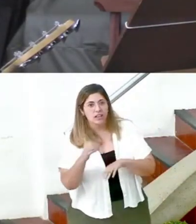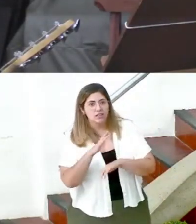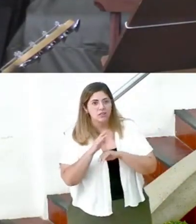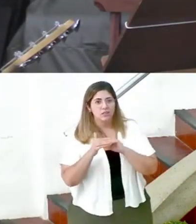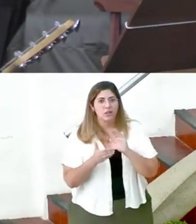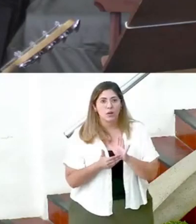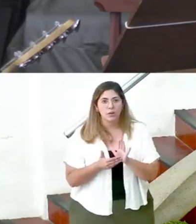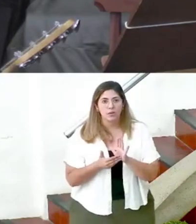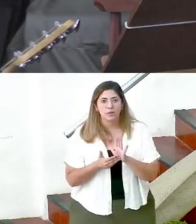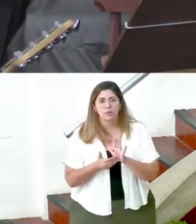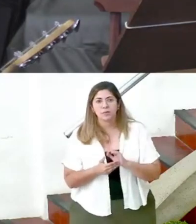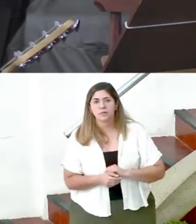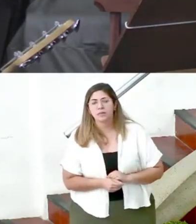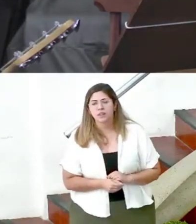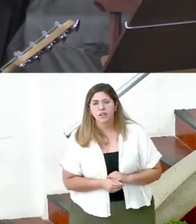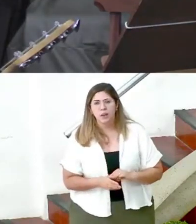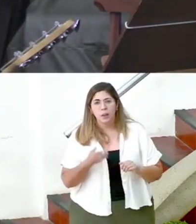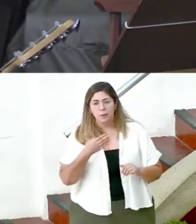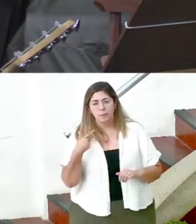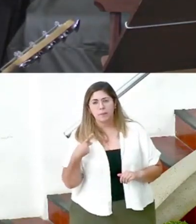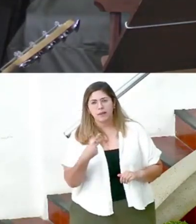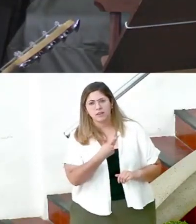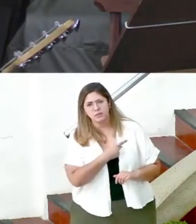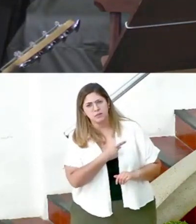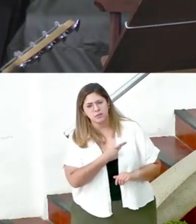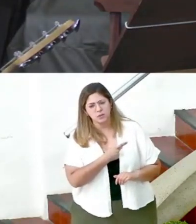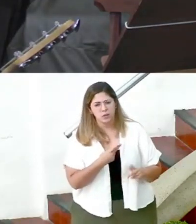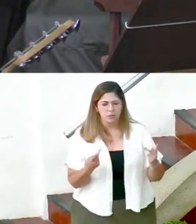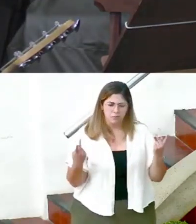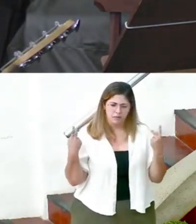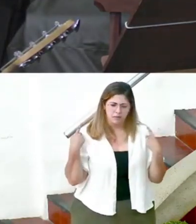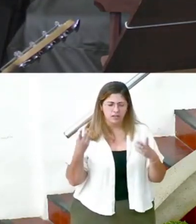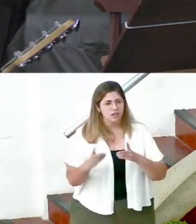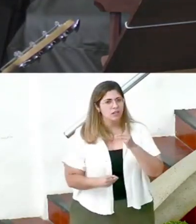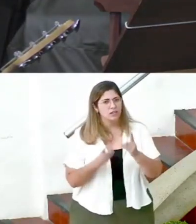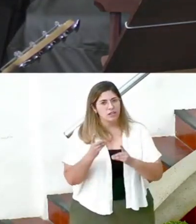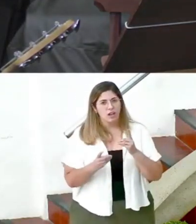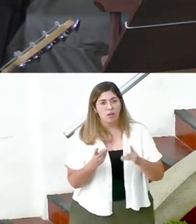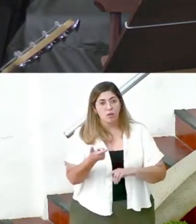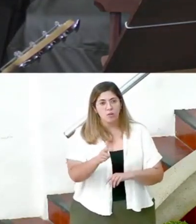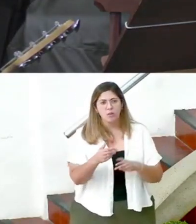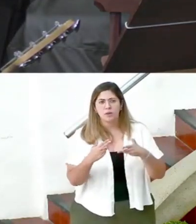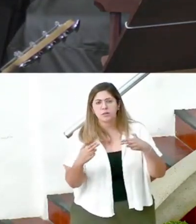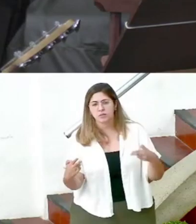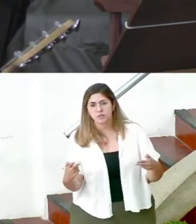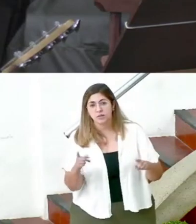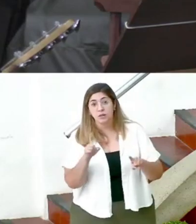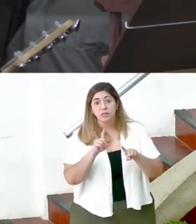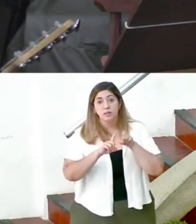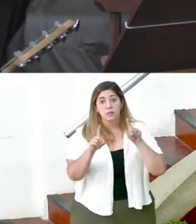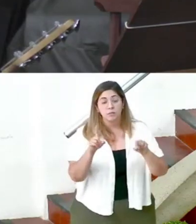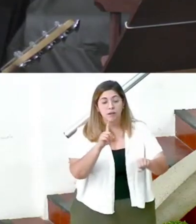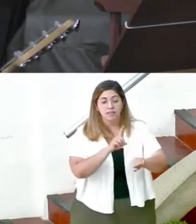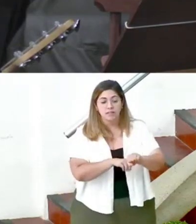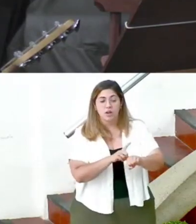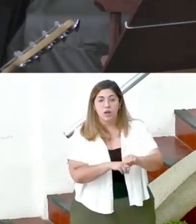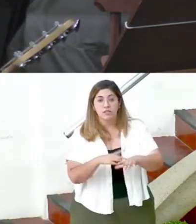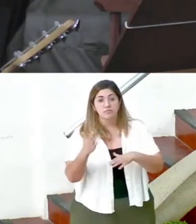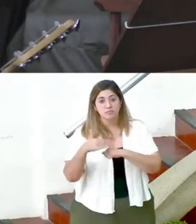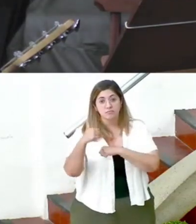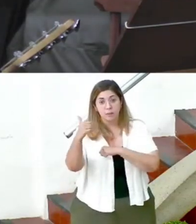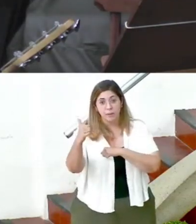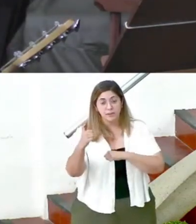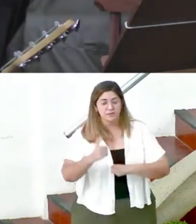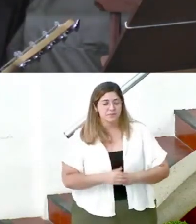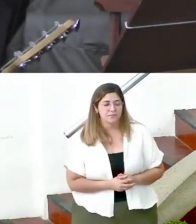para os pastores, ministros e tal, ela é outra coisa aqui, é repare na ordem que você recebeu.